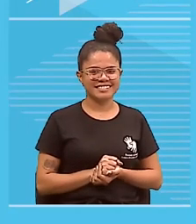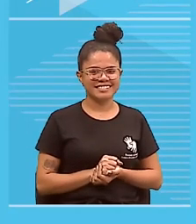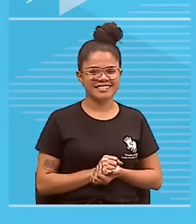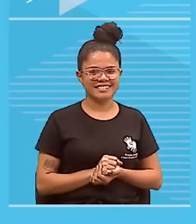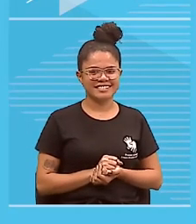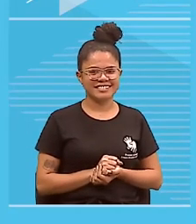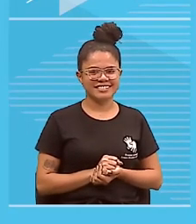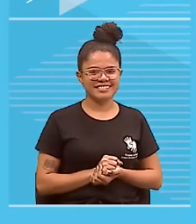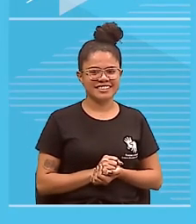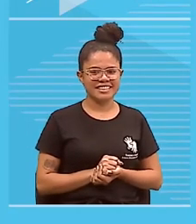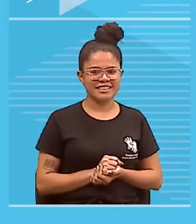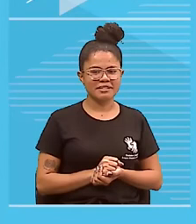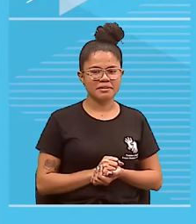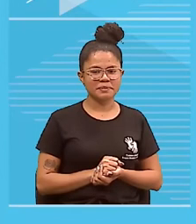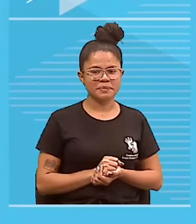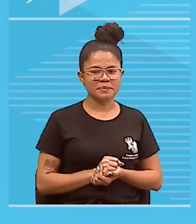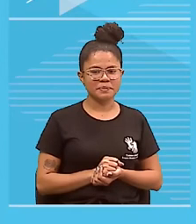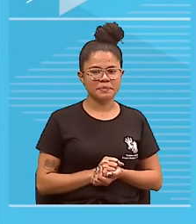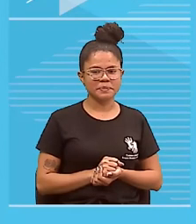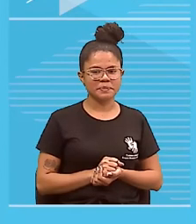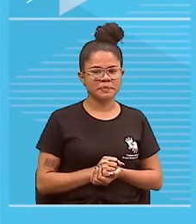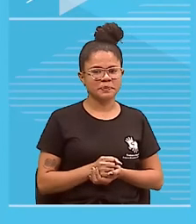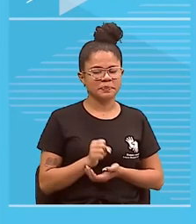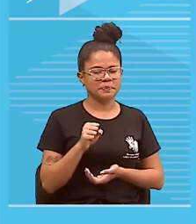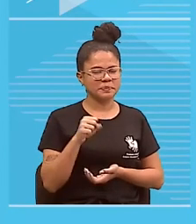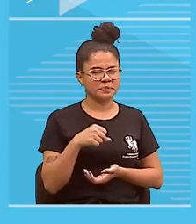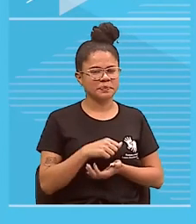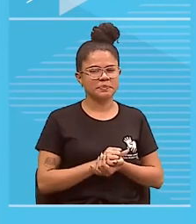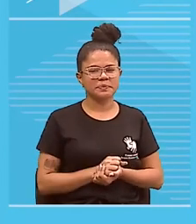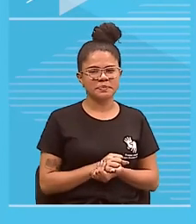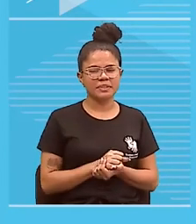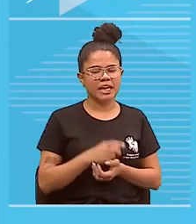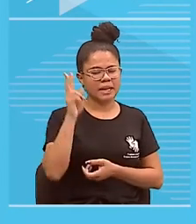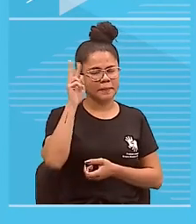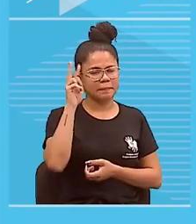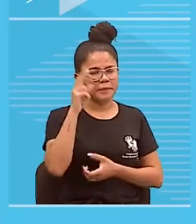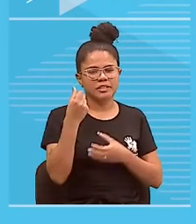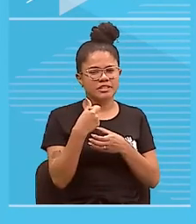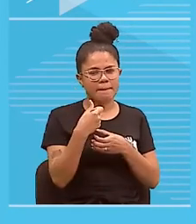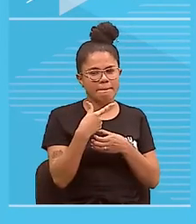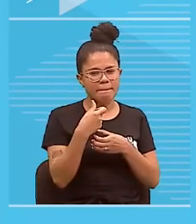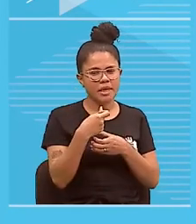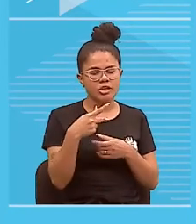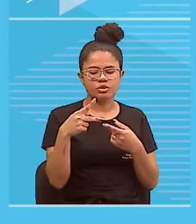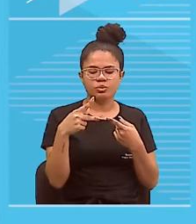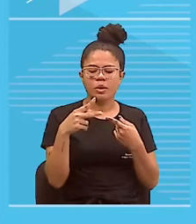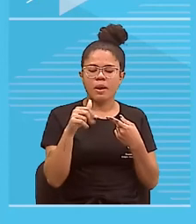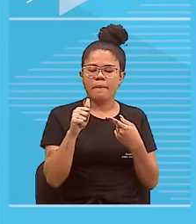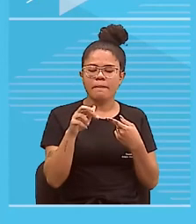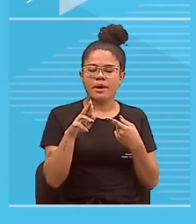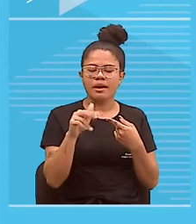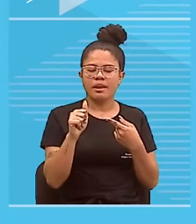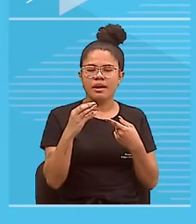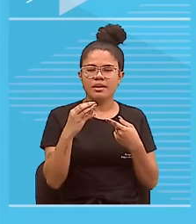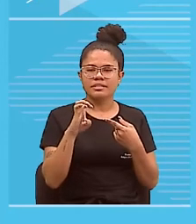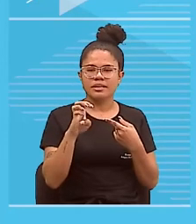para Cetam para hora falar em paracetamol gente olha eu conheci pessoas que